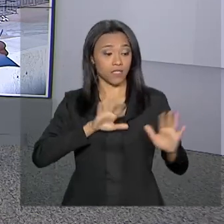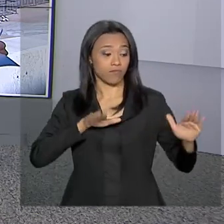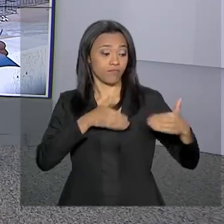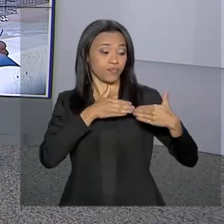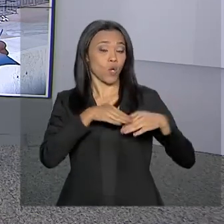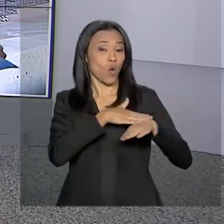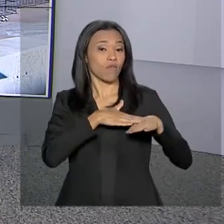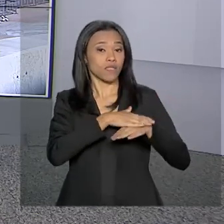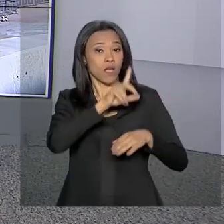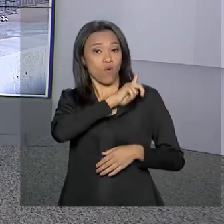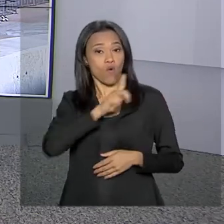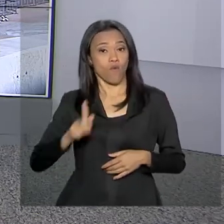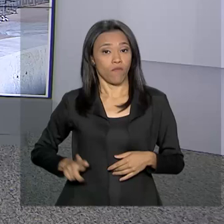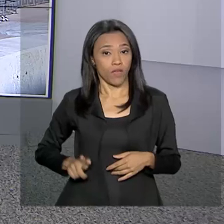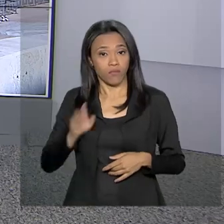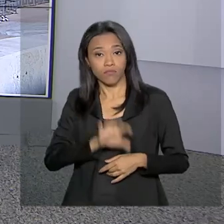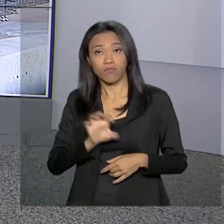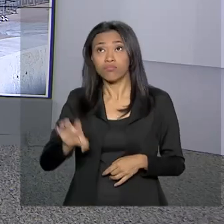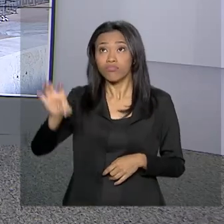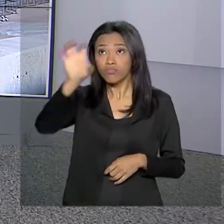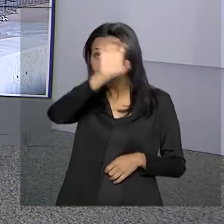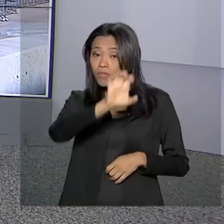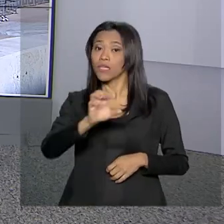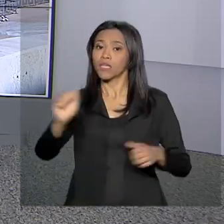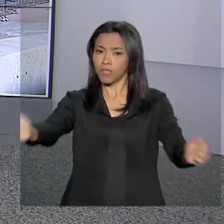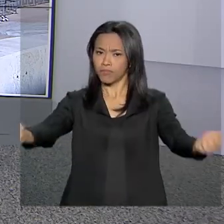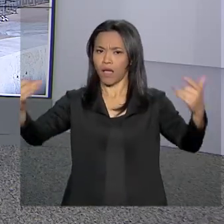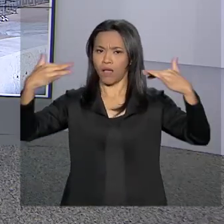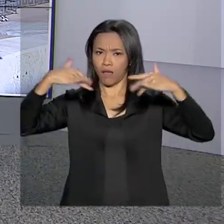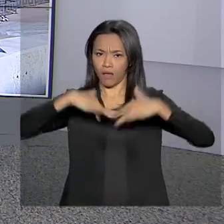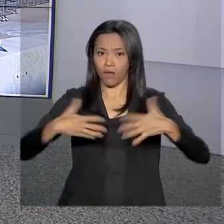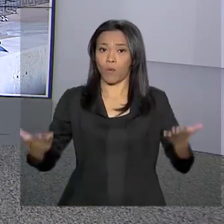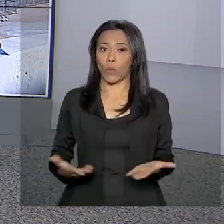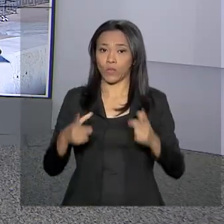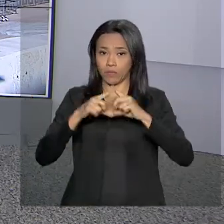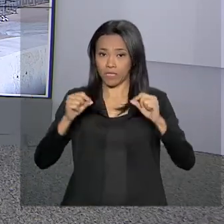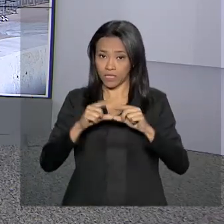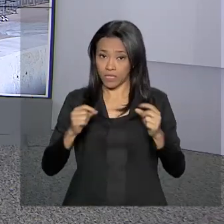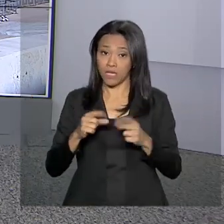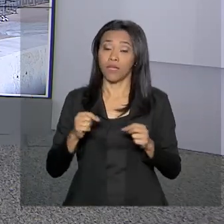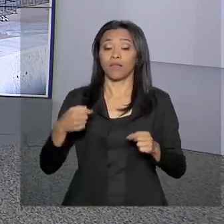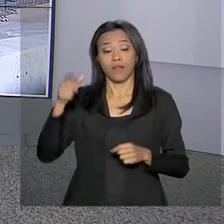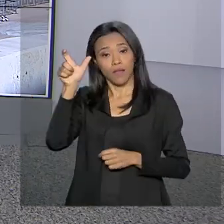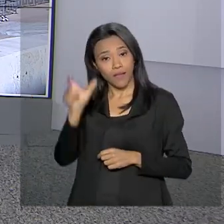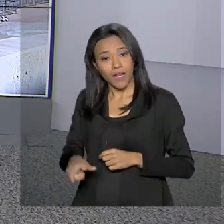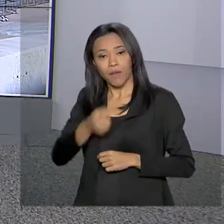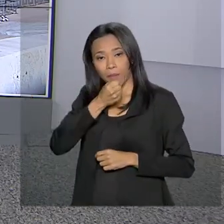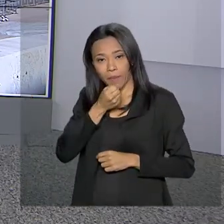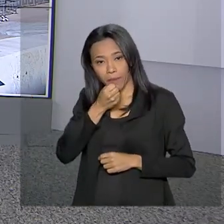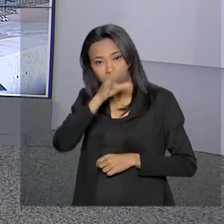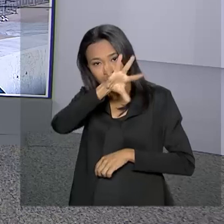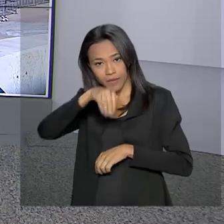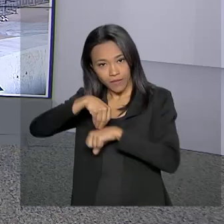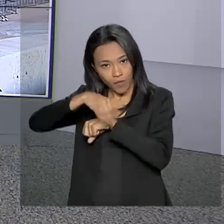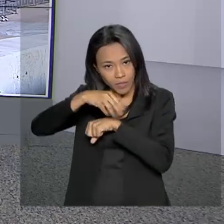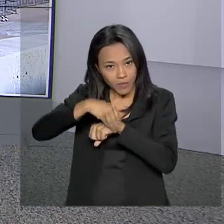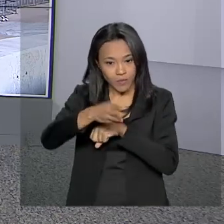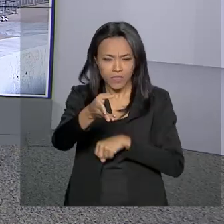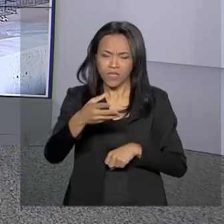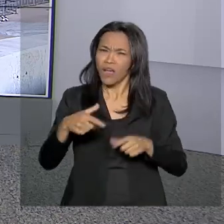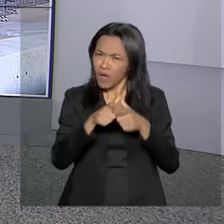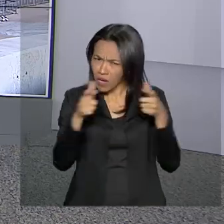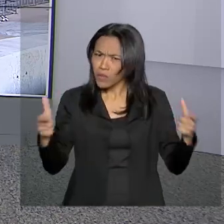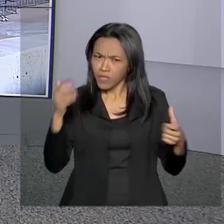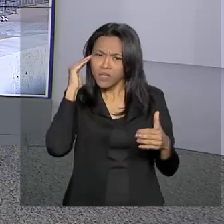governadores que estão hoje em Brasília. A Selma Dias acompanha toda essa movimentação e traz agora os detalhes pra gente. Selma, a maioria dos